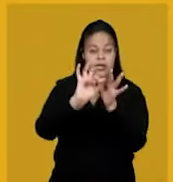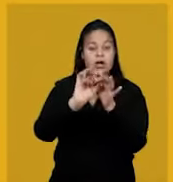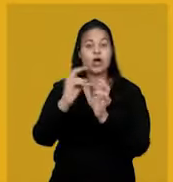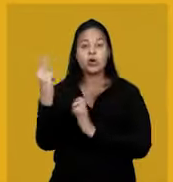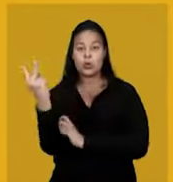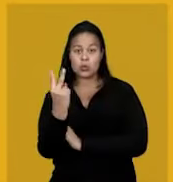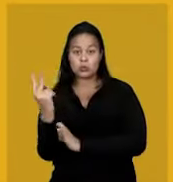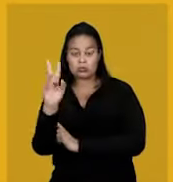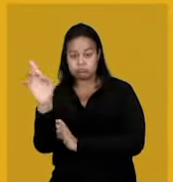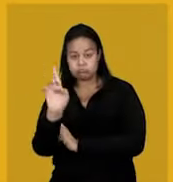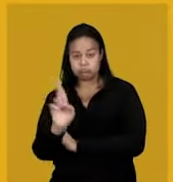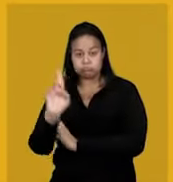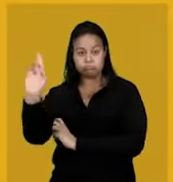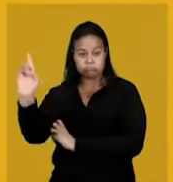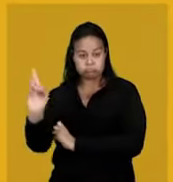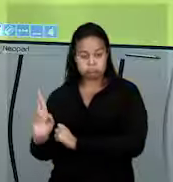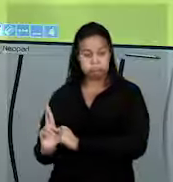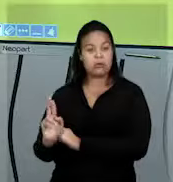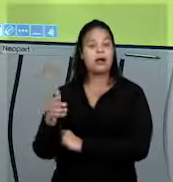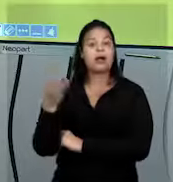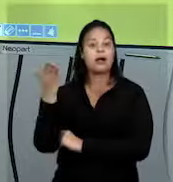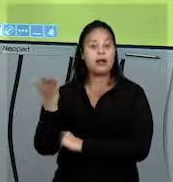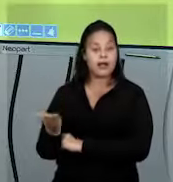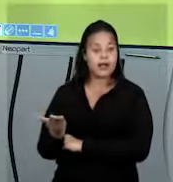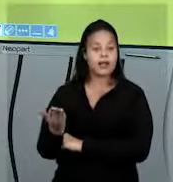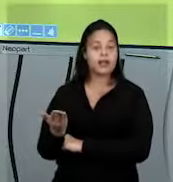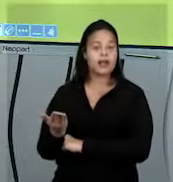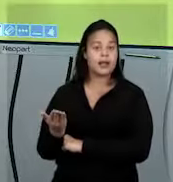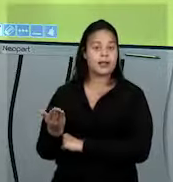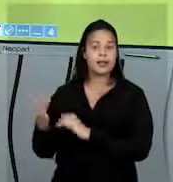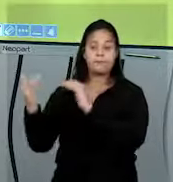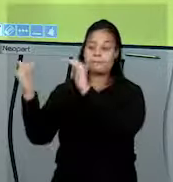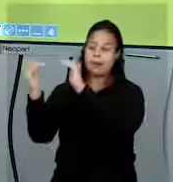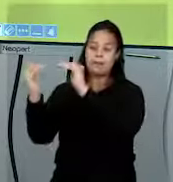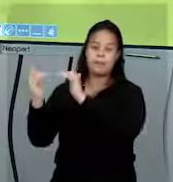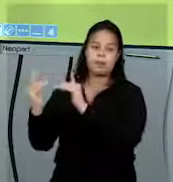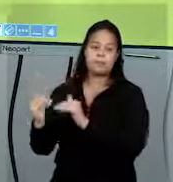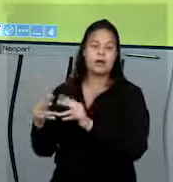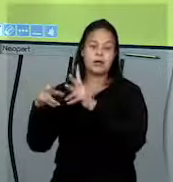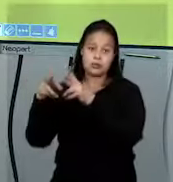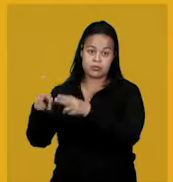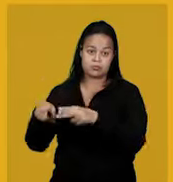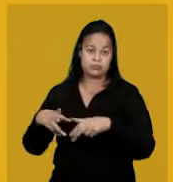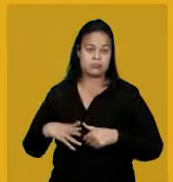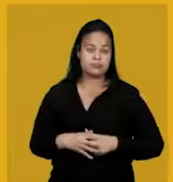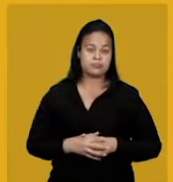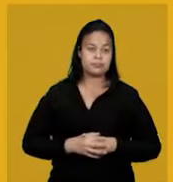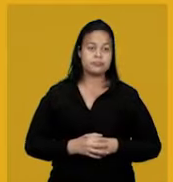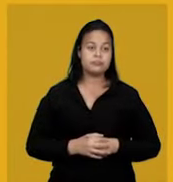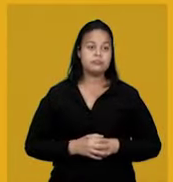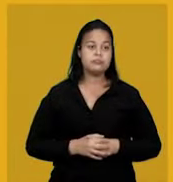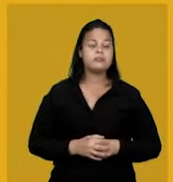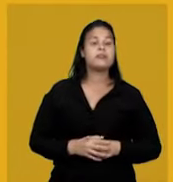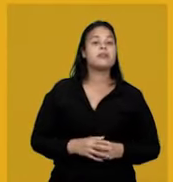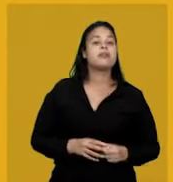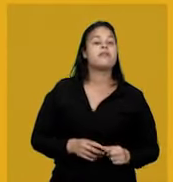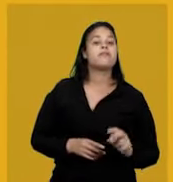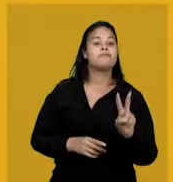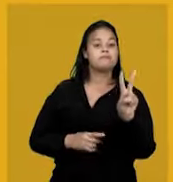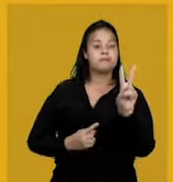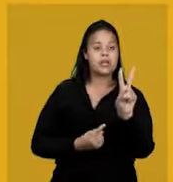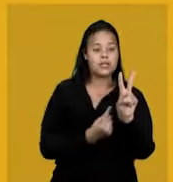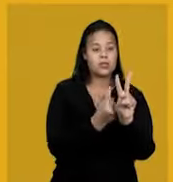dois resistores estão sujeitos à mesma tensão. Então, V1 é